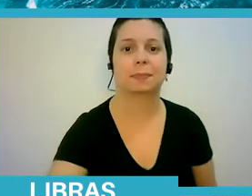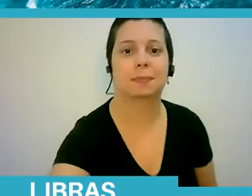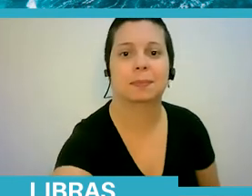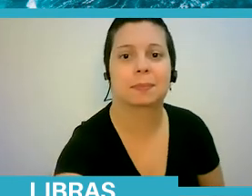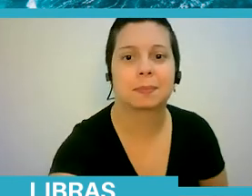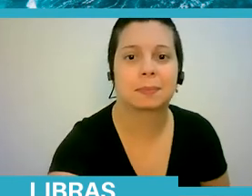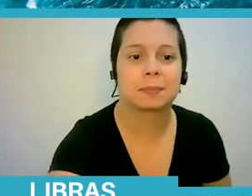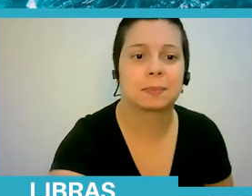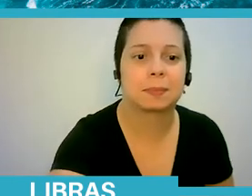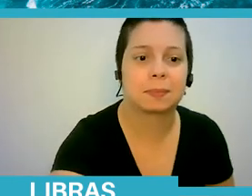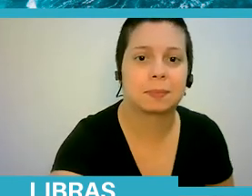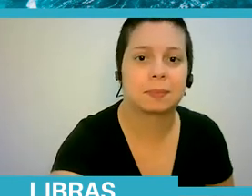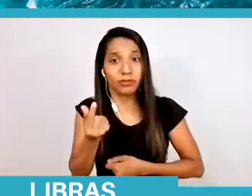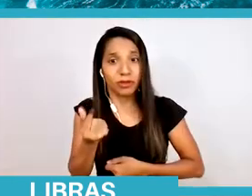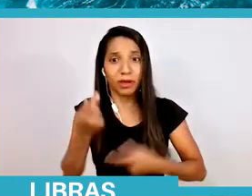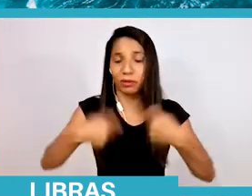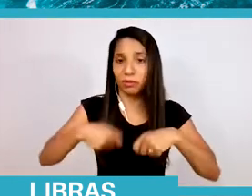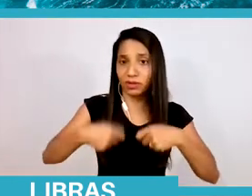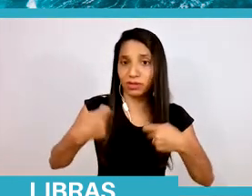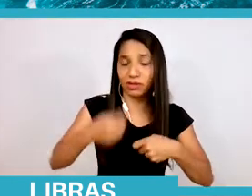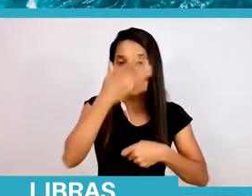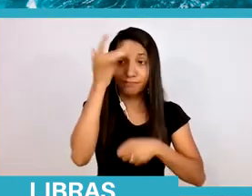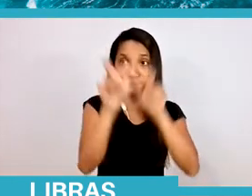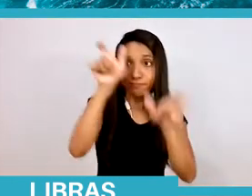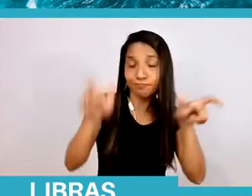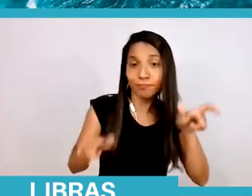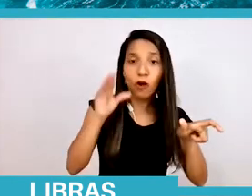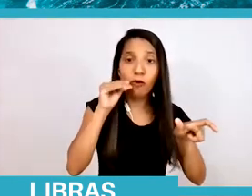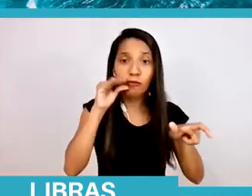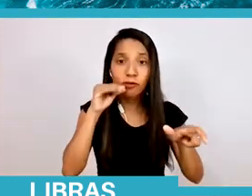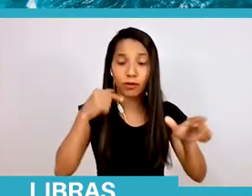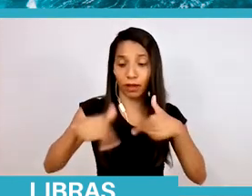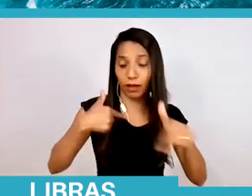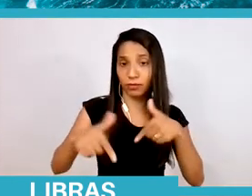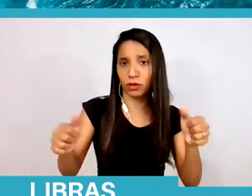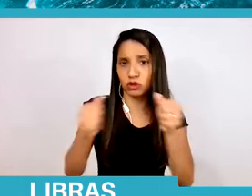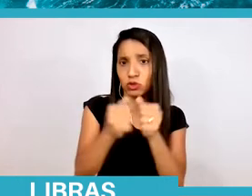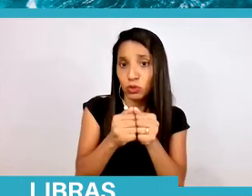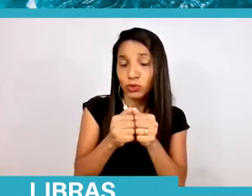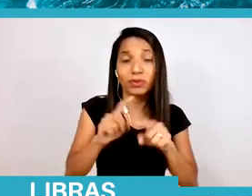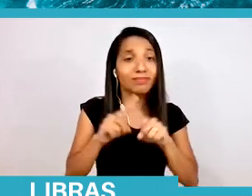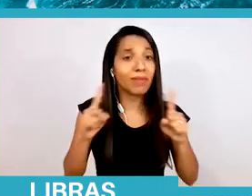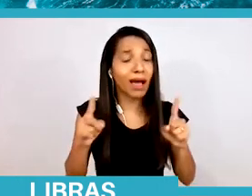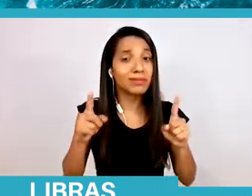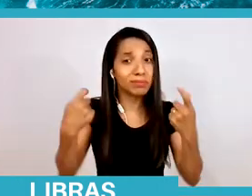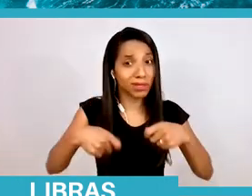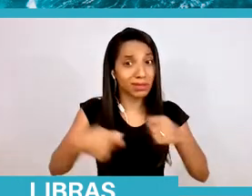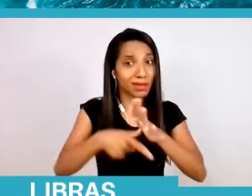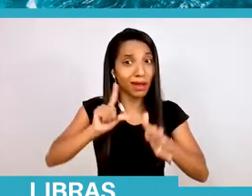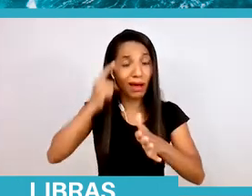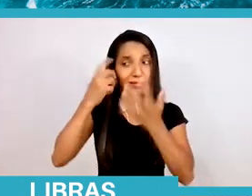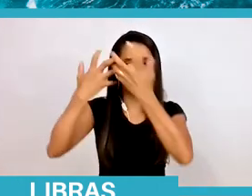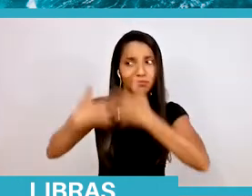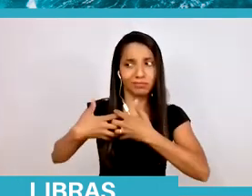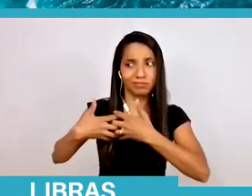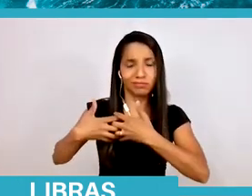precisa disso tudo para a gente conseguir empreender a curto prazo, empreender hoje? Será que para a gente tirar um